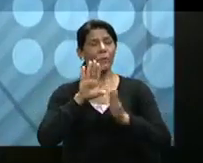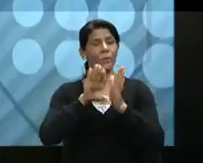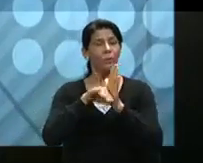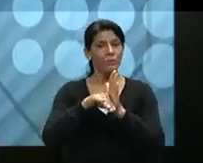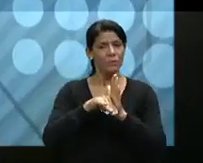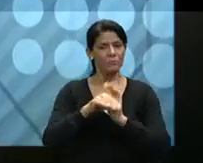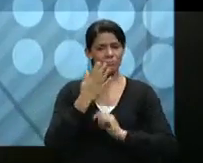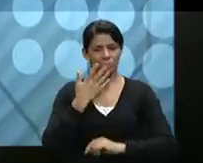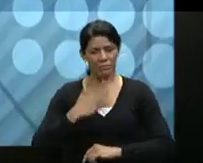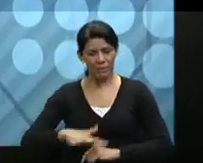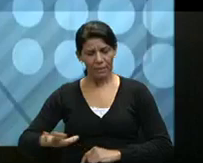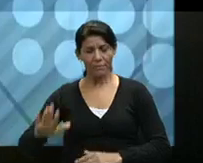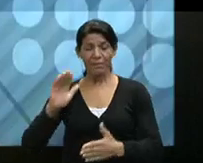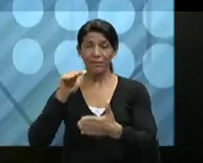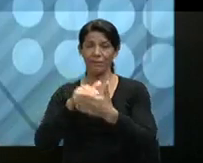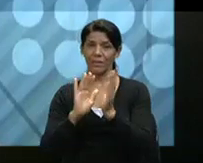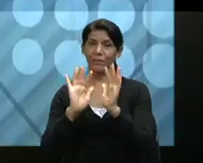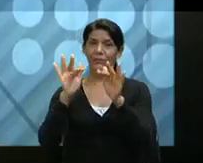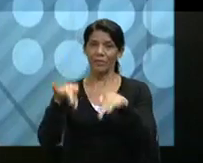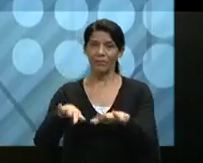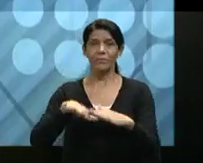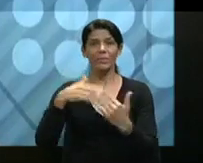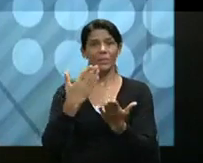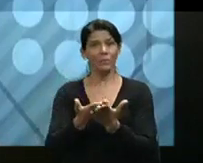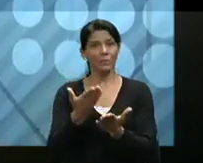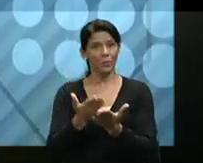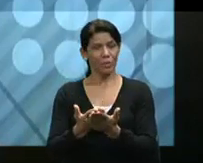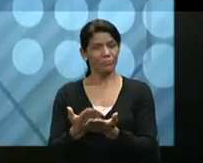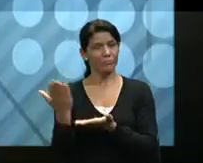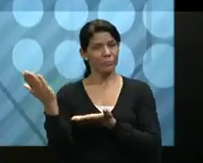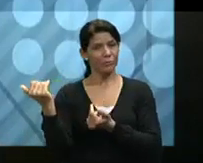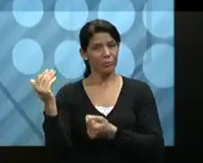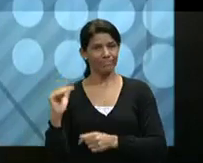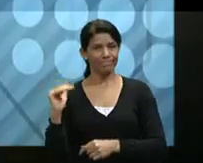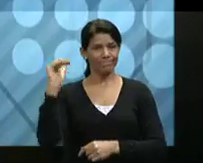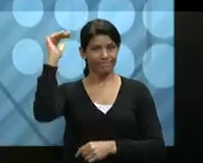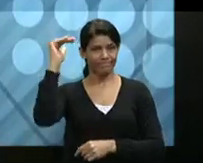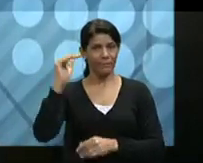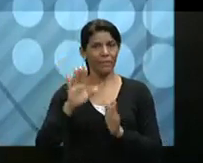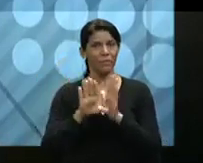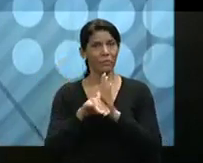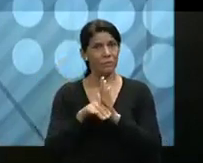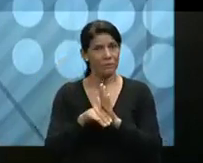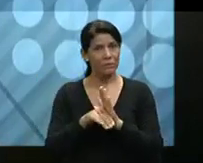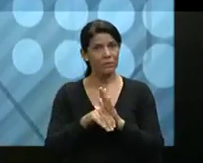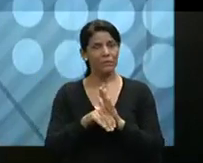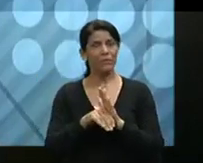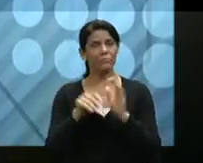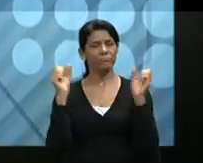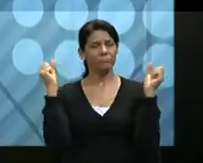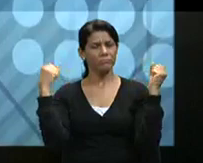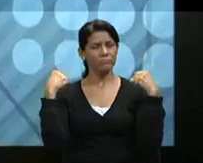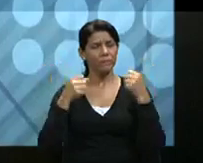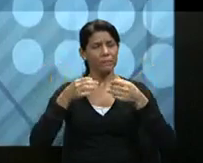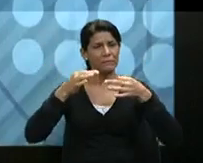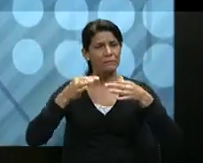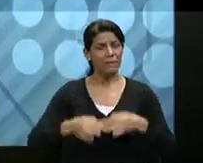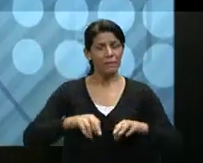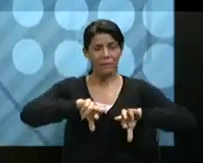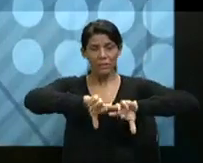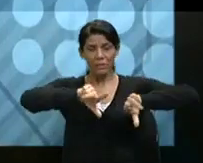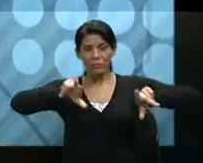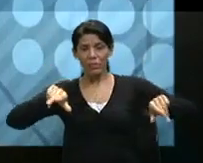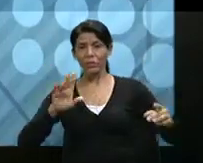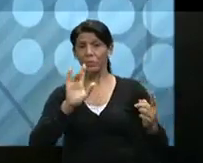educação infantil até o final da escolarização do jovem e adulto. Conceitos sobre atividades físicas adequadas para os diferentes tipos